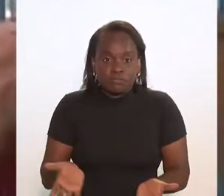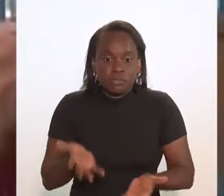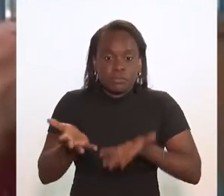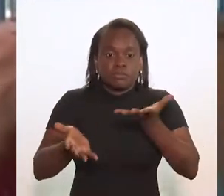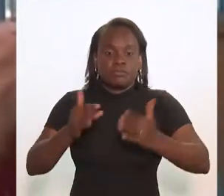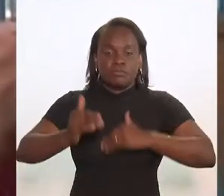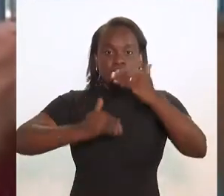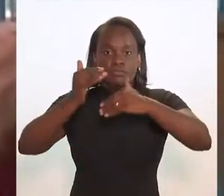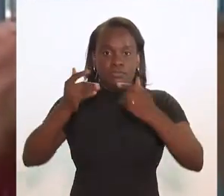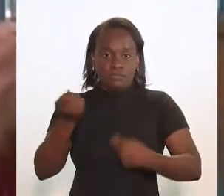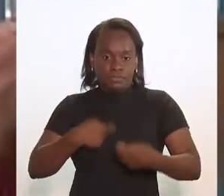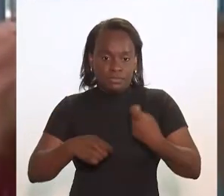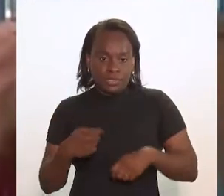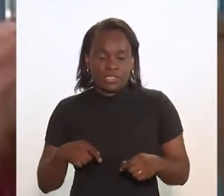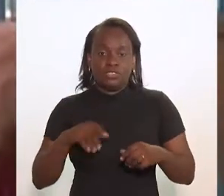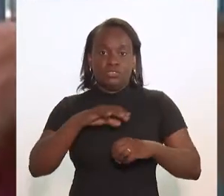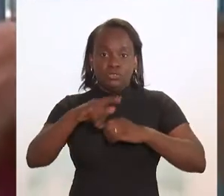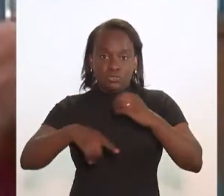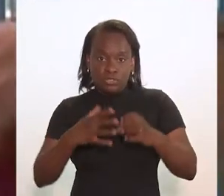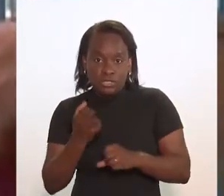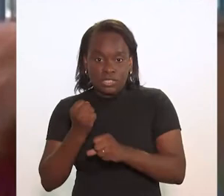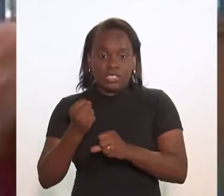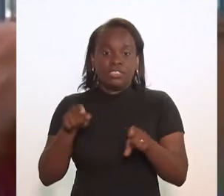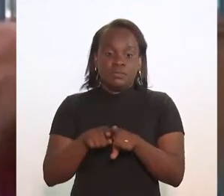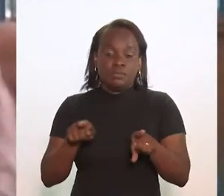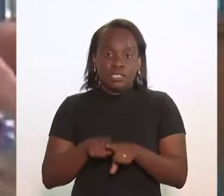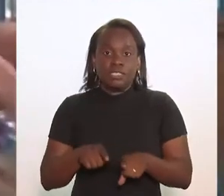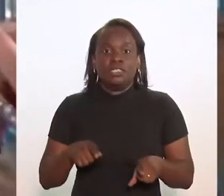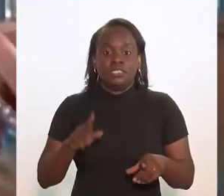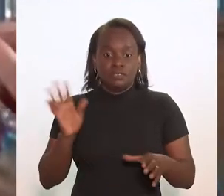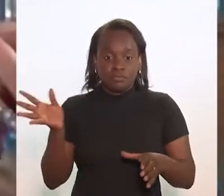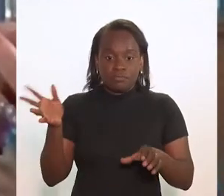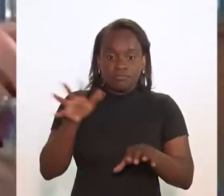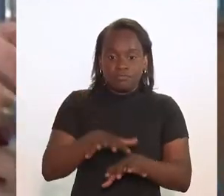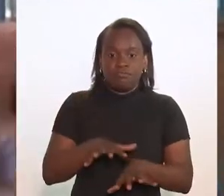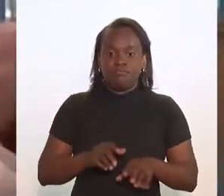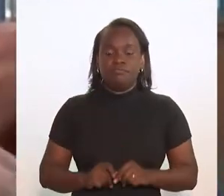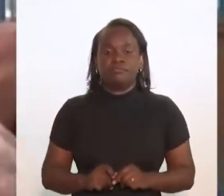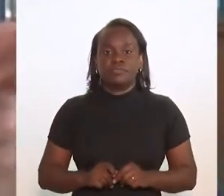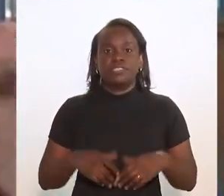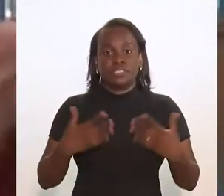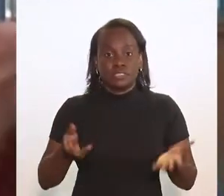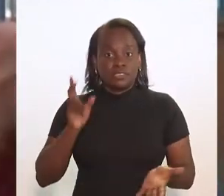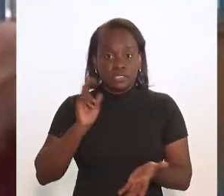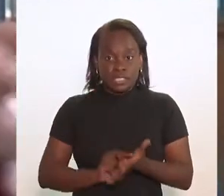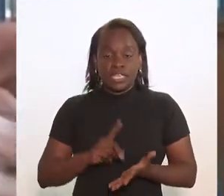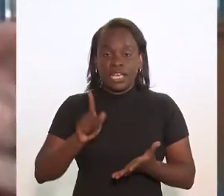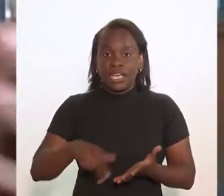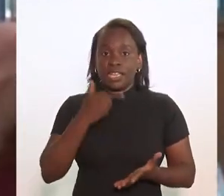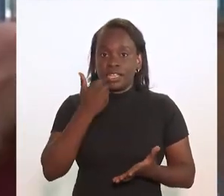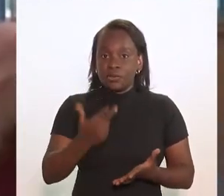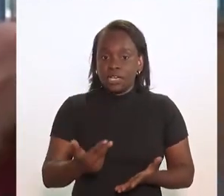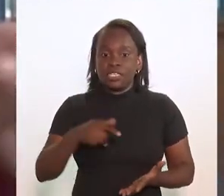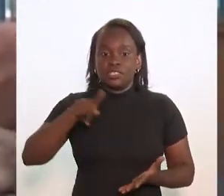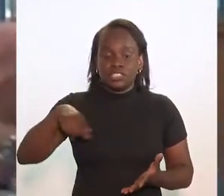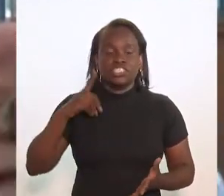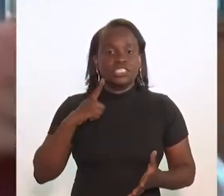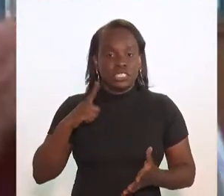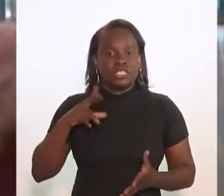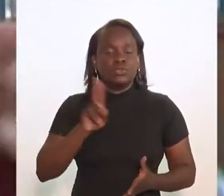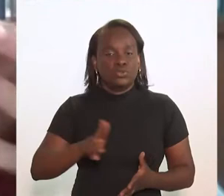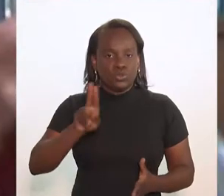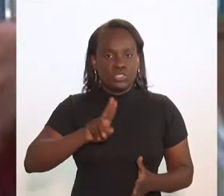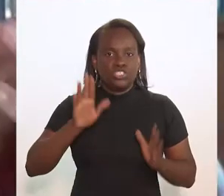promover crescimento econômico sustentável e inclusivo. Isso, na verdade, é uma linguagem que nós